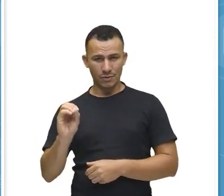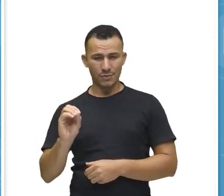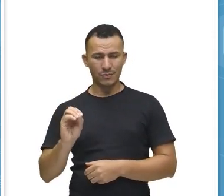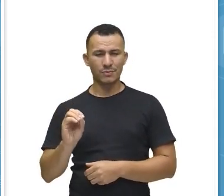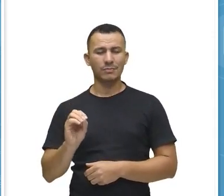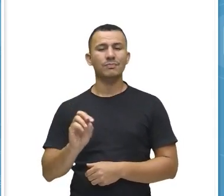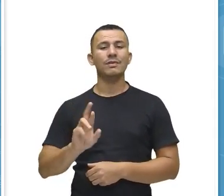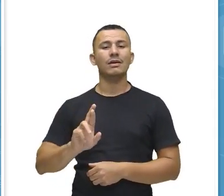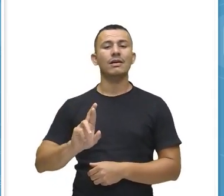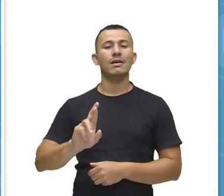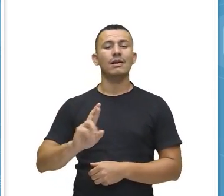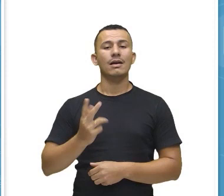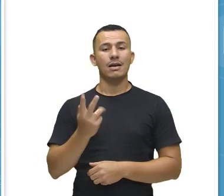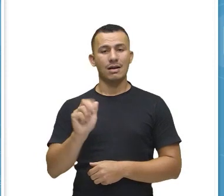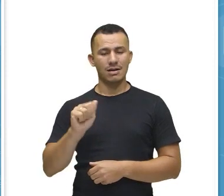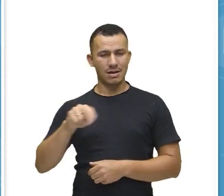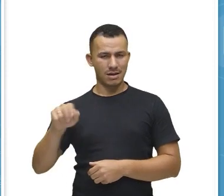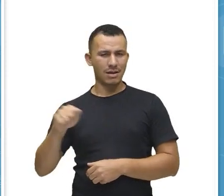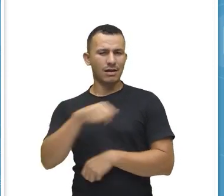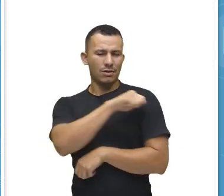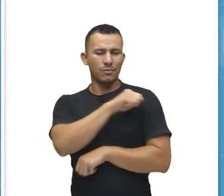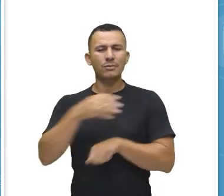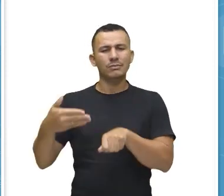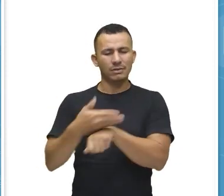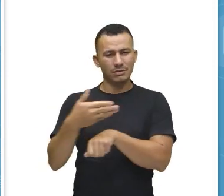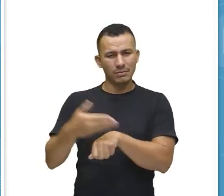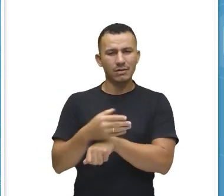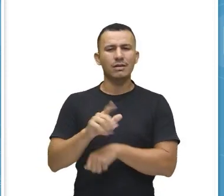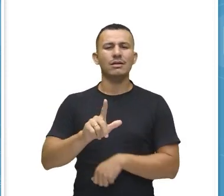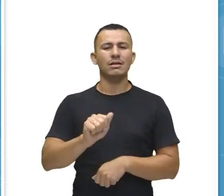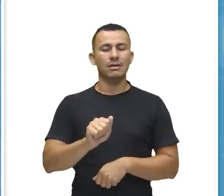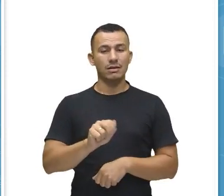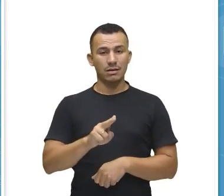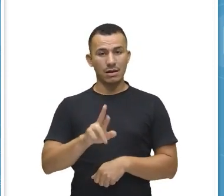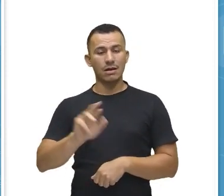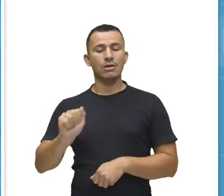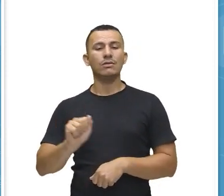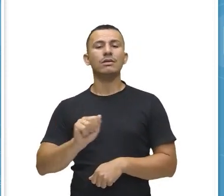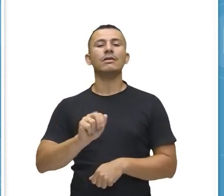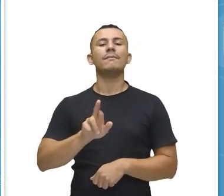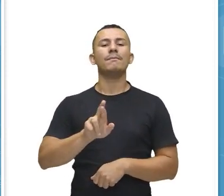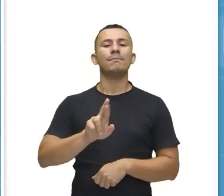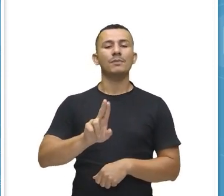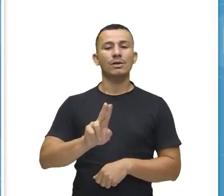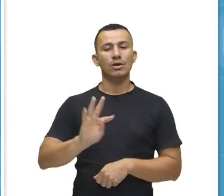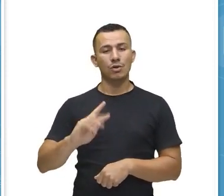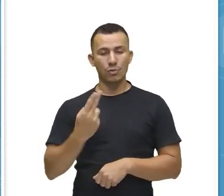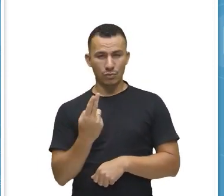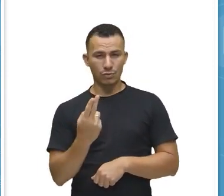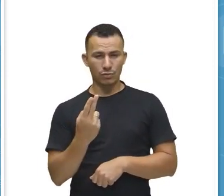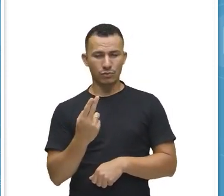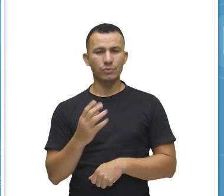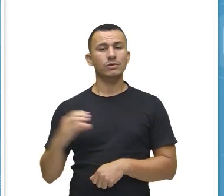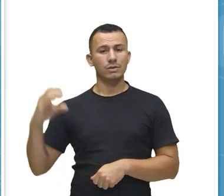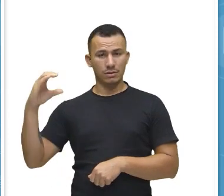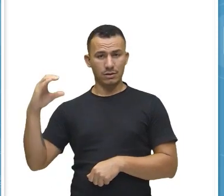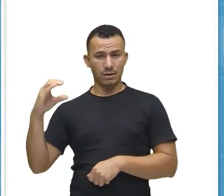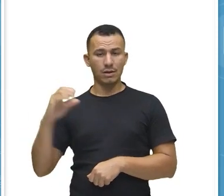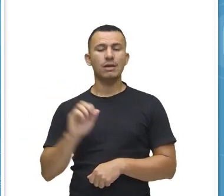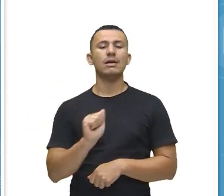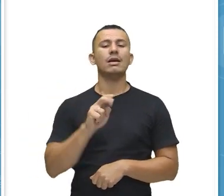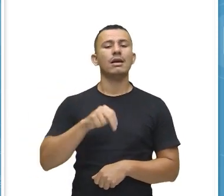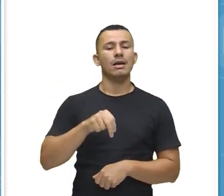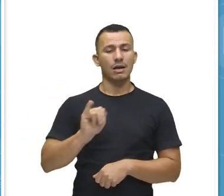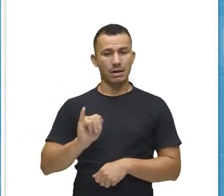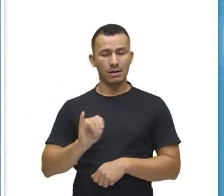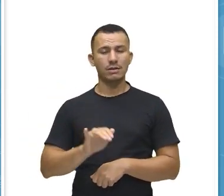Adria participando, a Laura participando, a Ruth, de Calmamente, né, Ruth? Letra C de Confiança, disse a Anne,